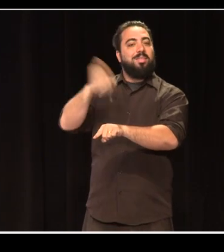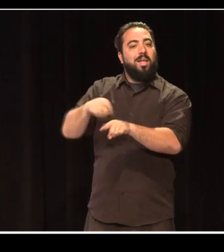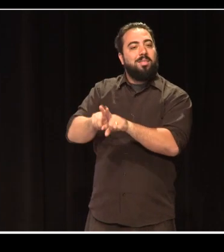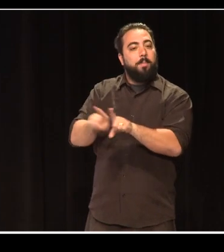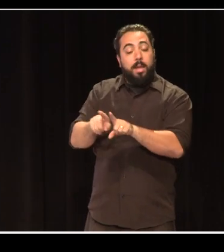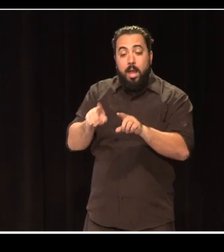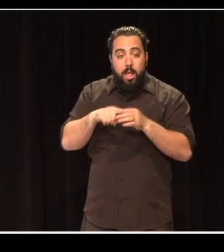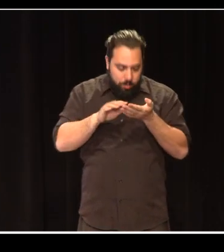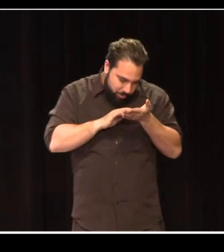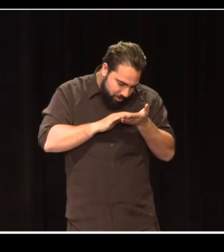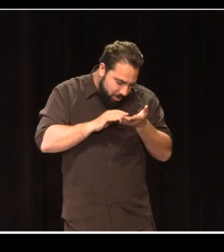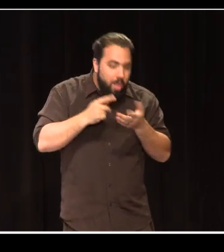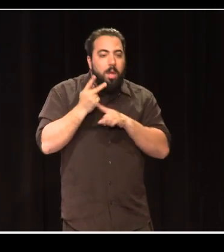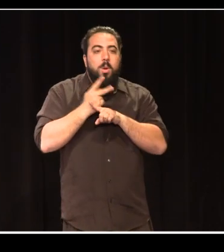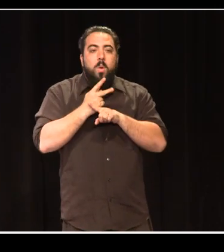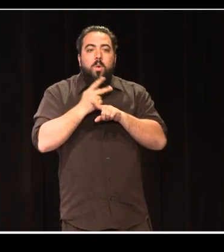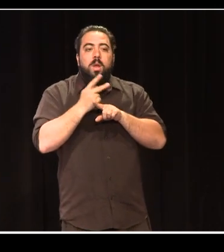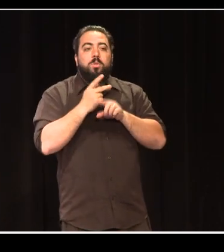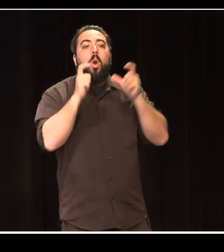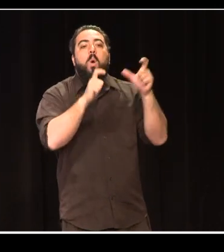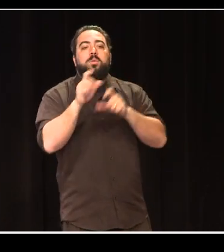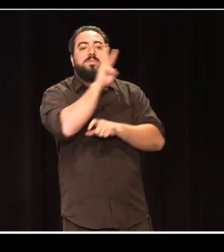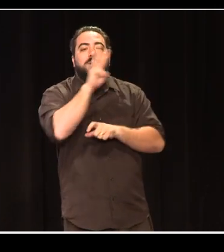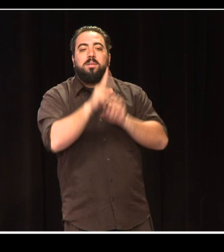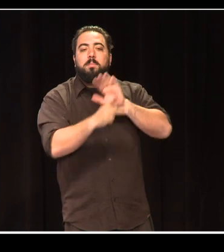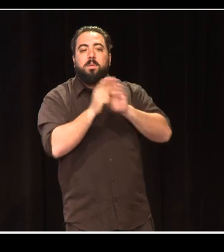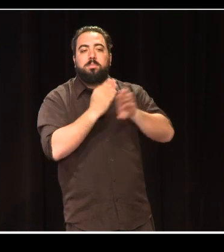e procurando esse endereço.